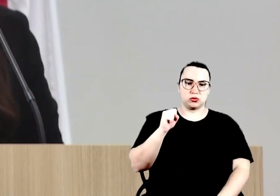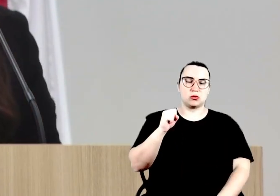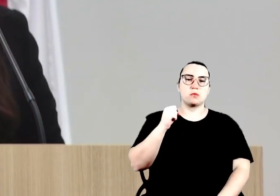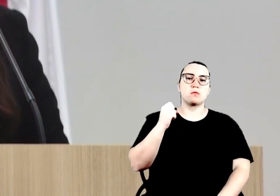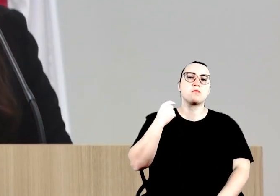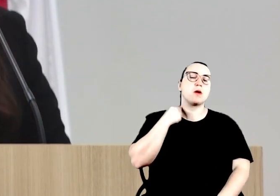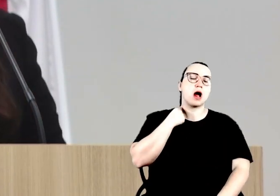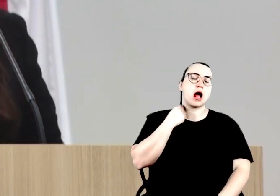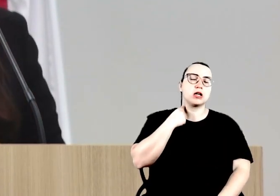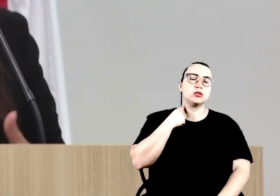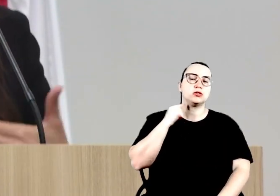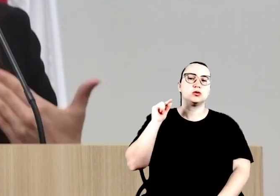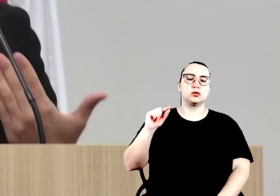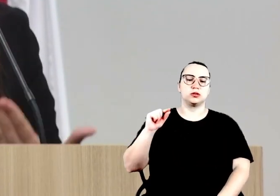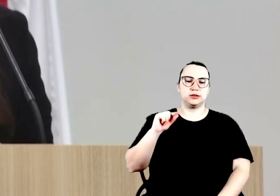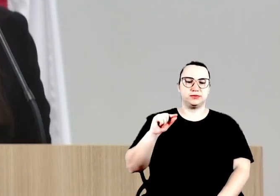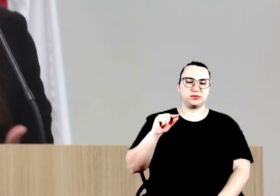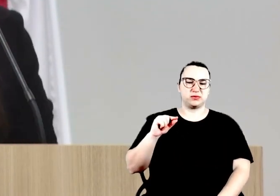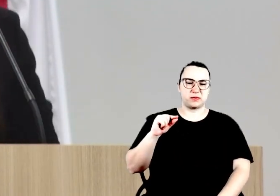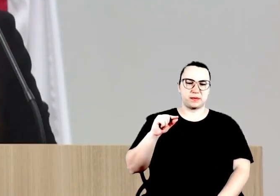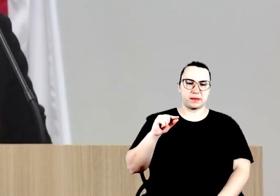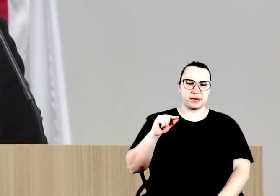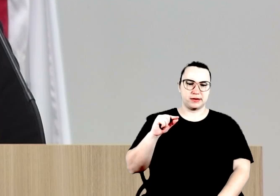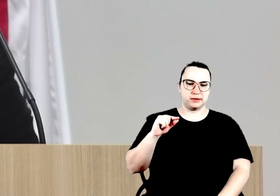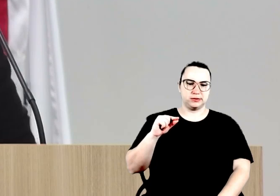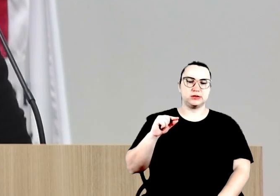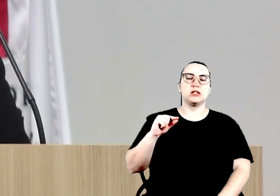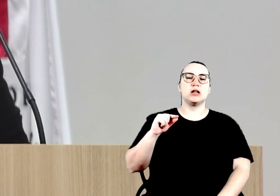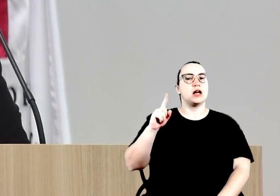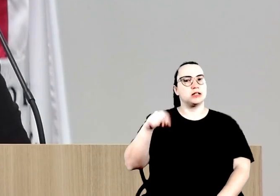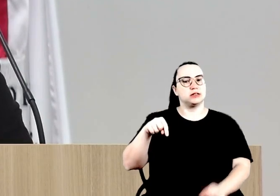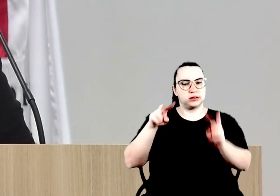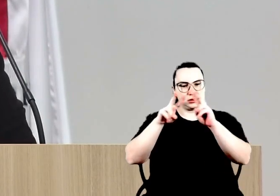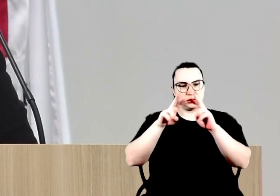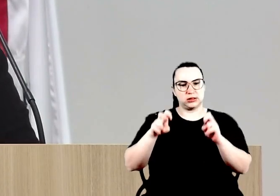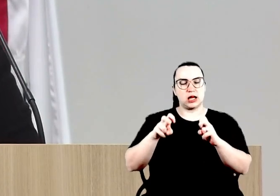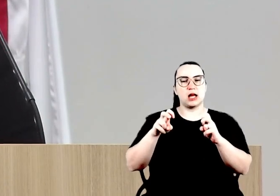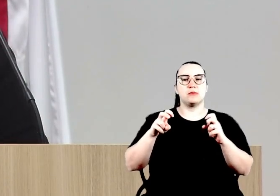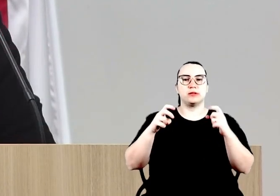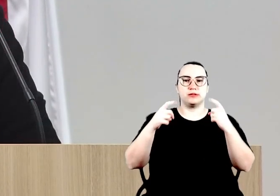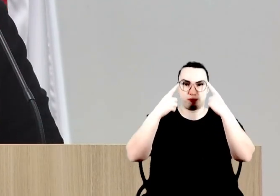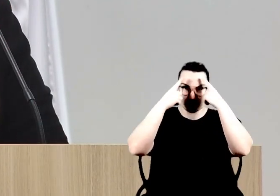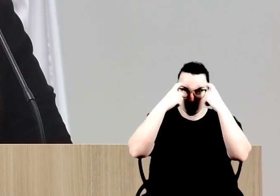quê? É deixar mais em voga essa temática violência sexual.